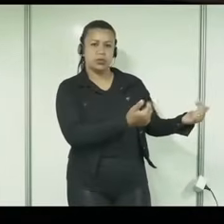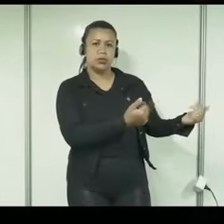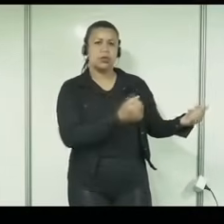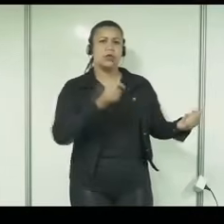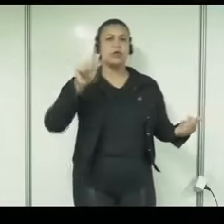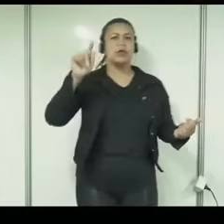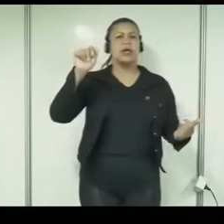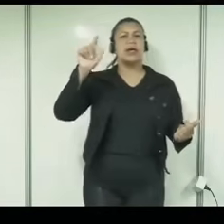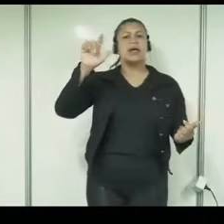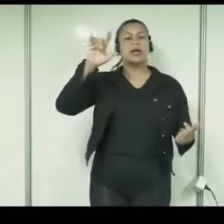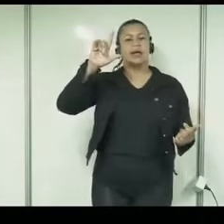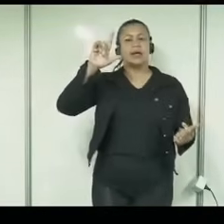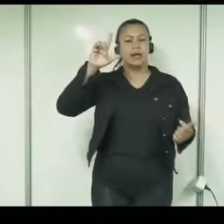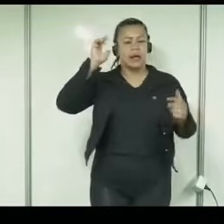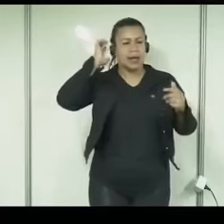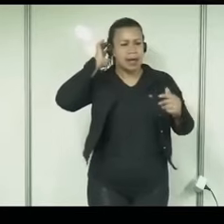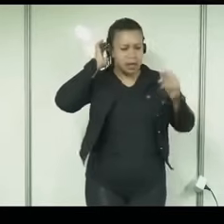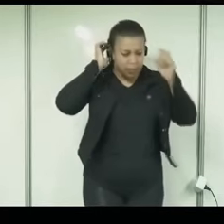Ninguém podia